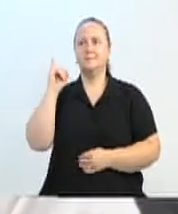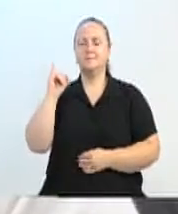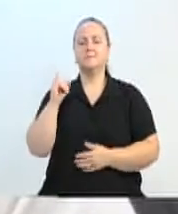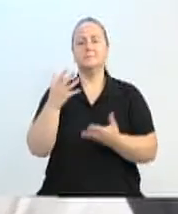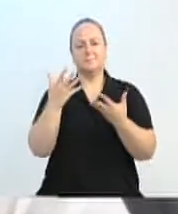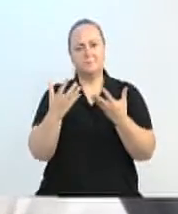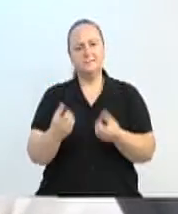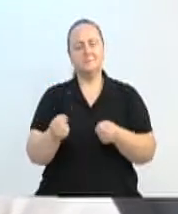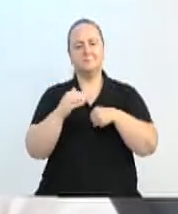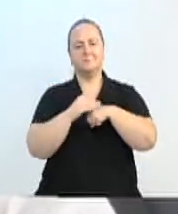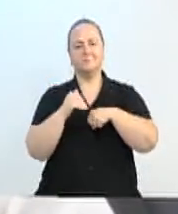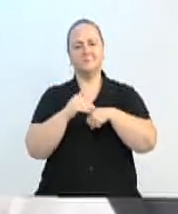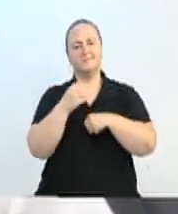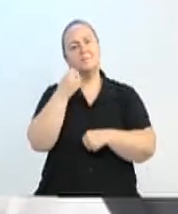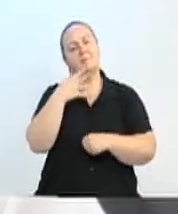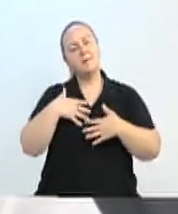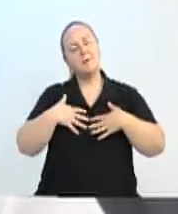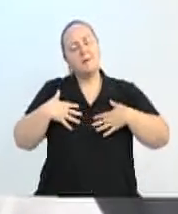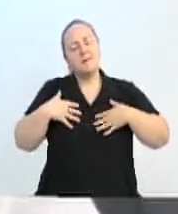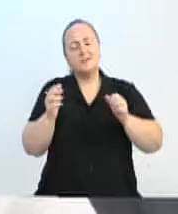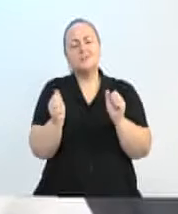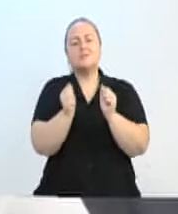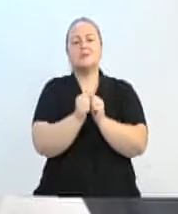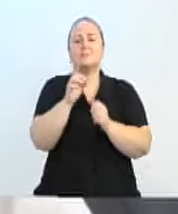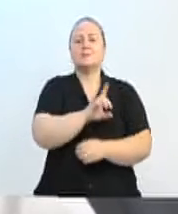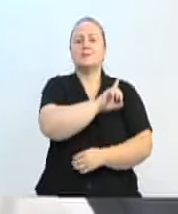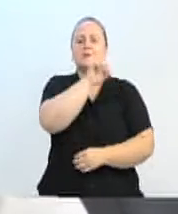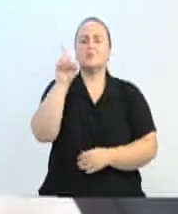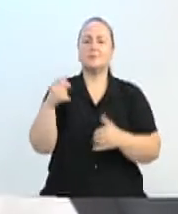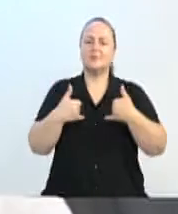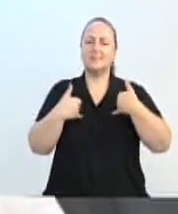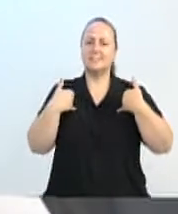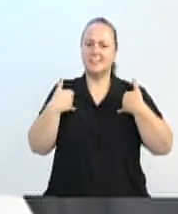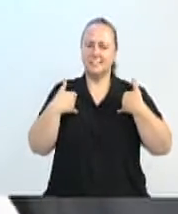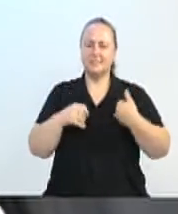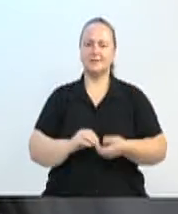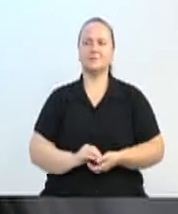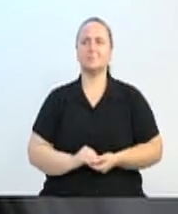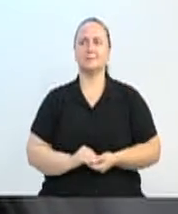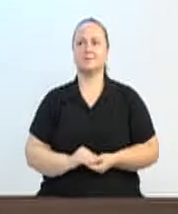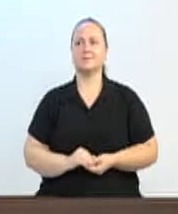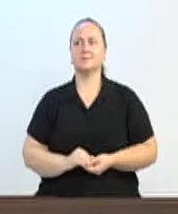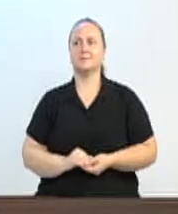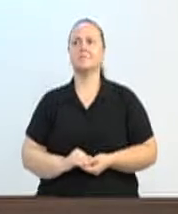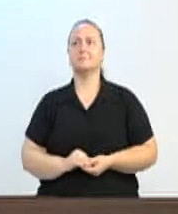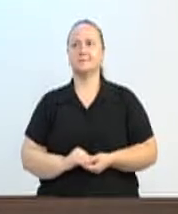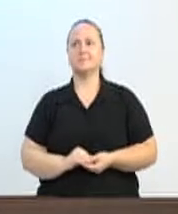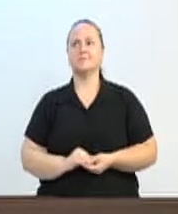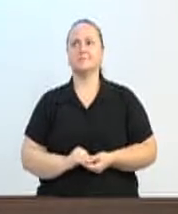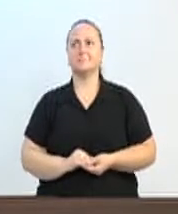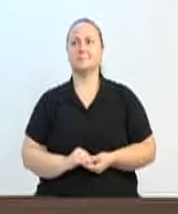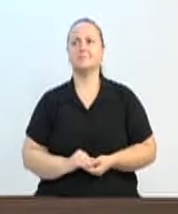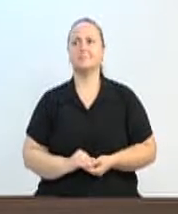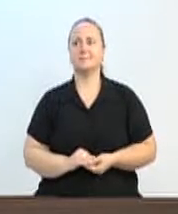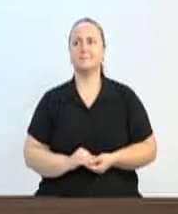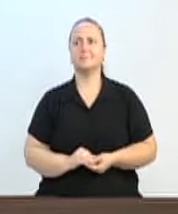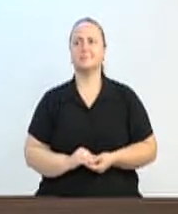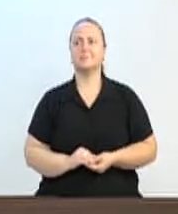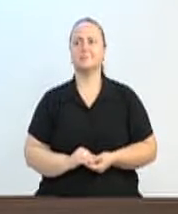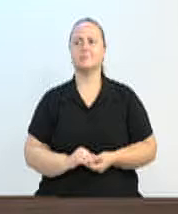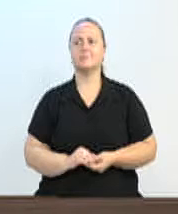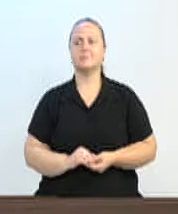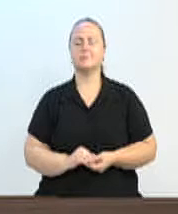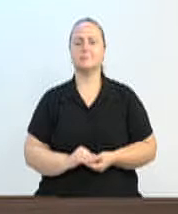receba o nosso carinho que bom e Que honra poder passar seu aniversário a gente poder passar o seu aniversário junto contigo